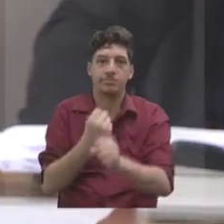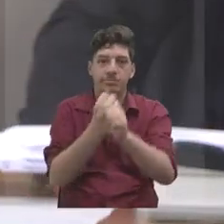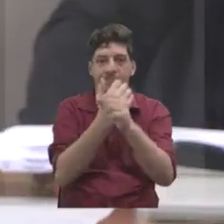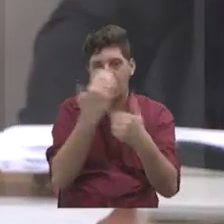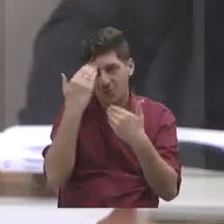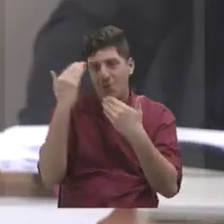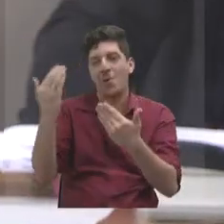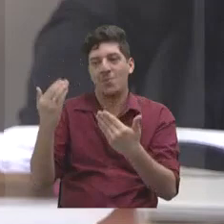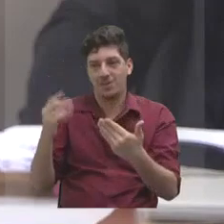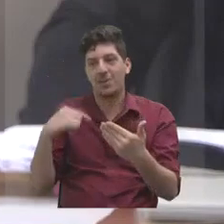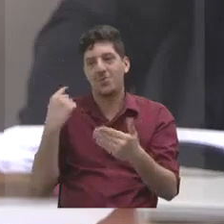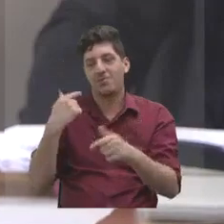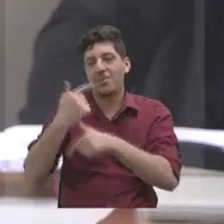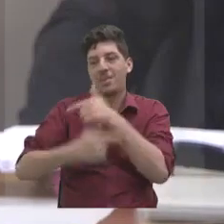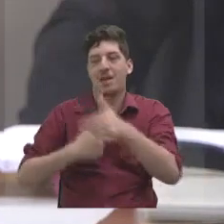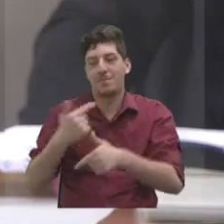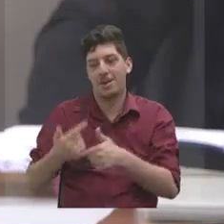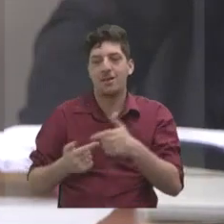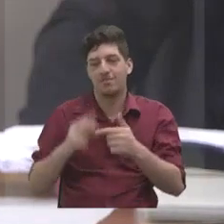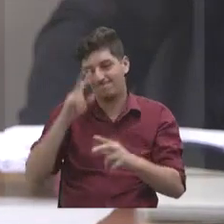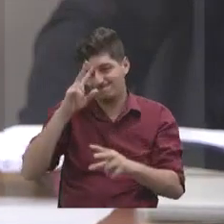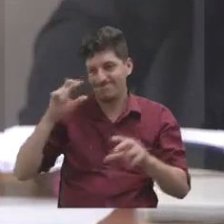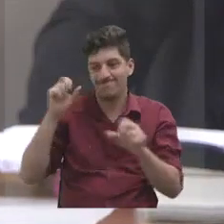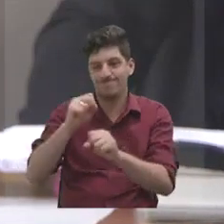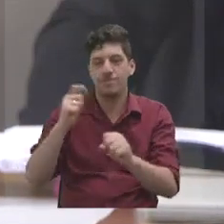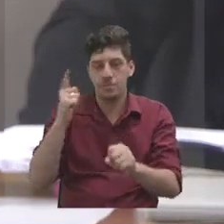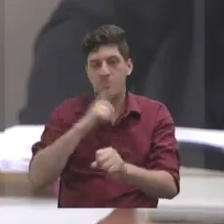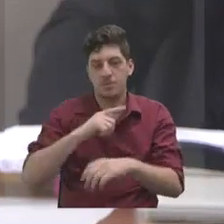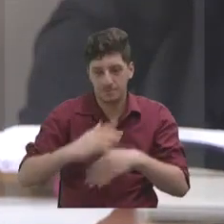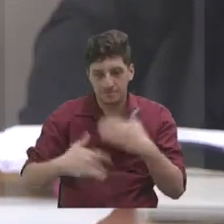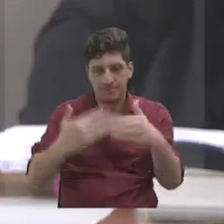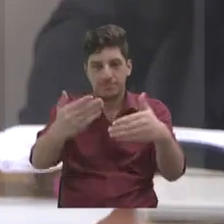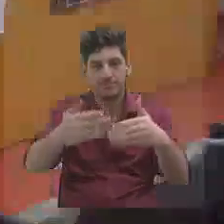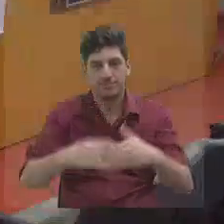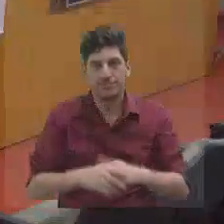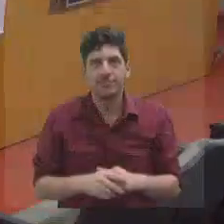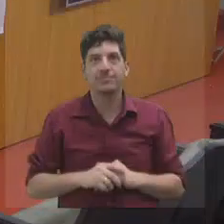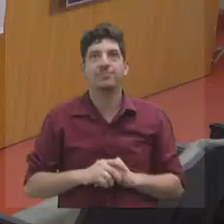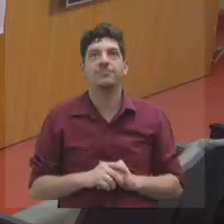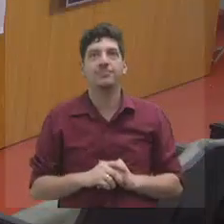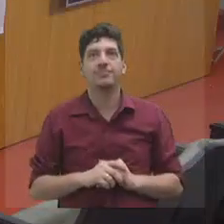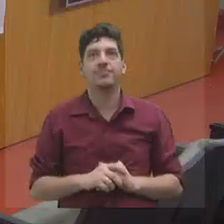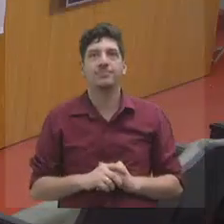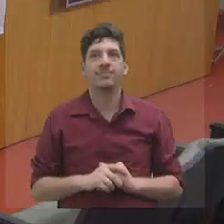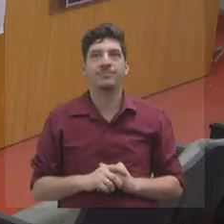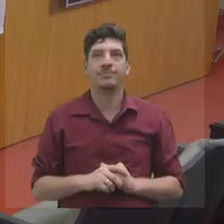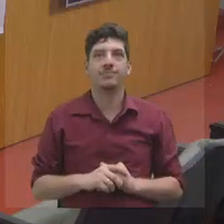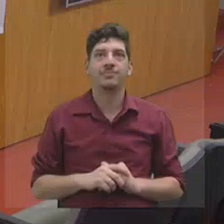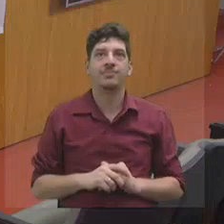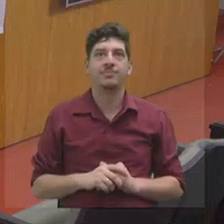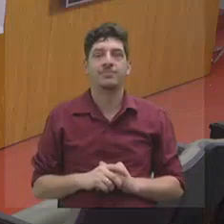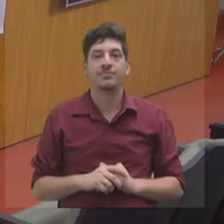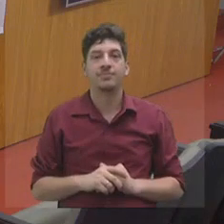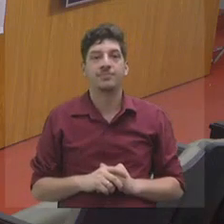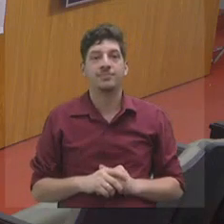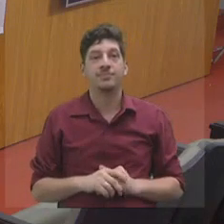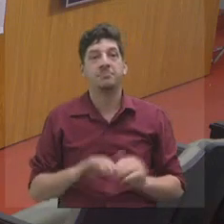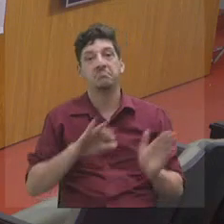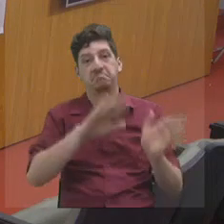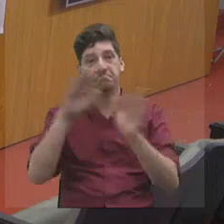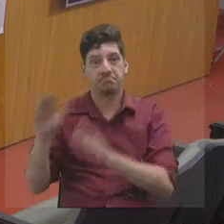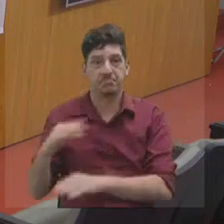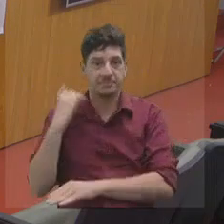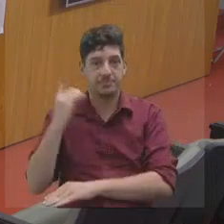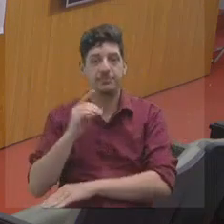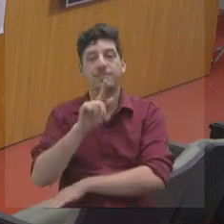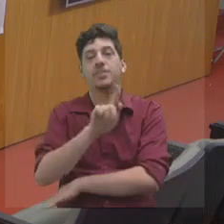firme para poder avançar com essa agenda então relevante para o nosso estado Muito obrigado OK agora o próximo inscrito Deputado Gil